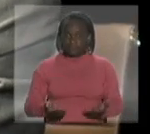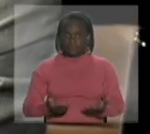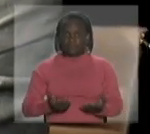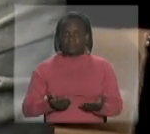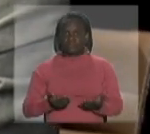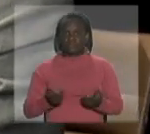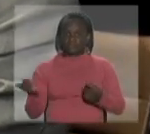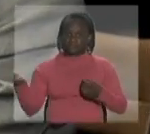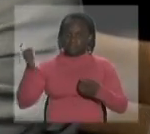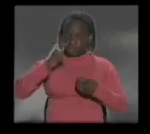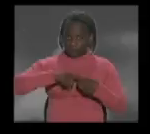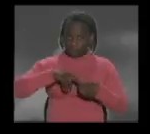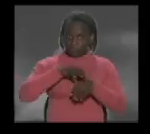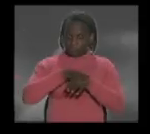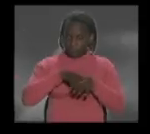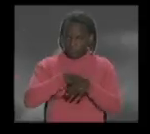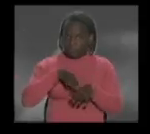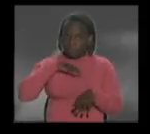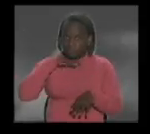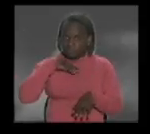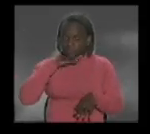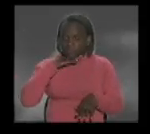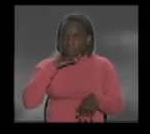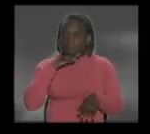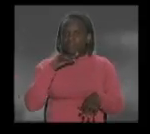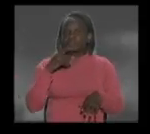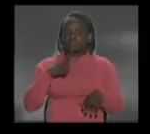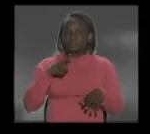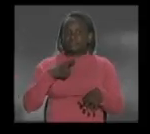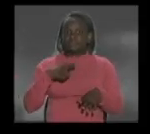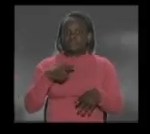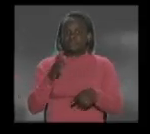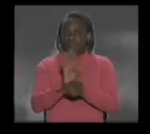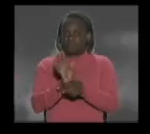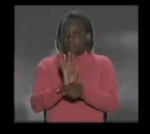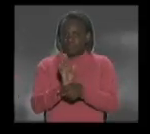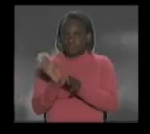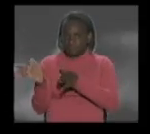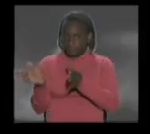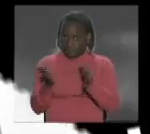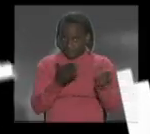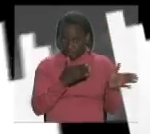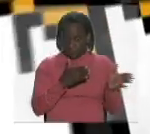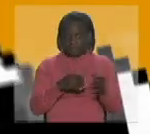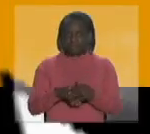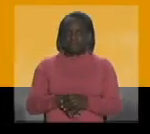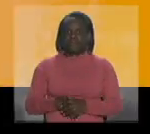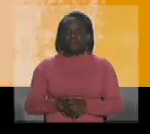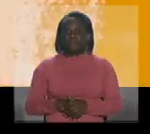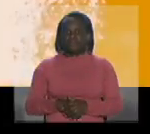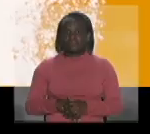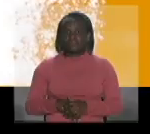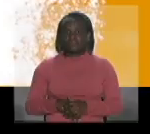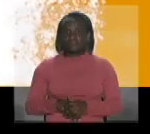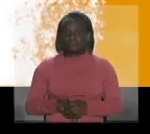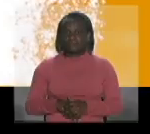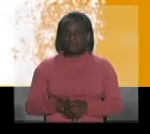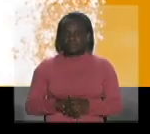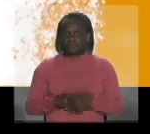gente retomar aqui o nosso papo, eu tenho um vídeo aqui.